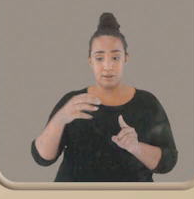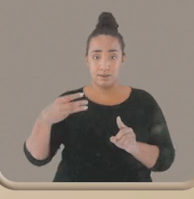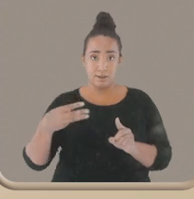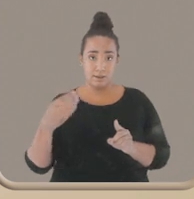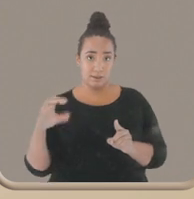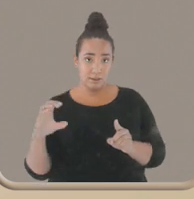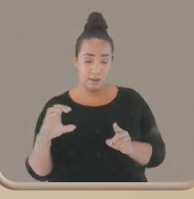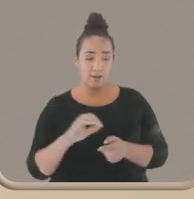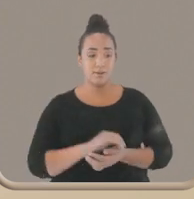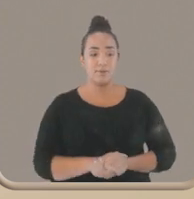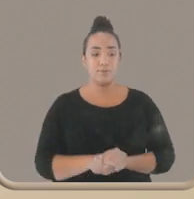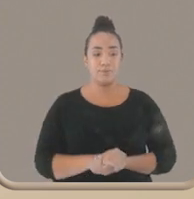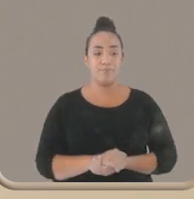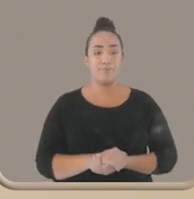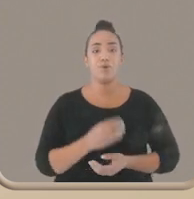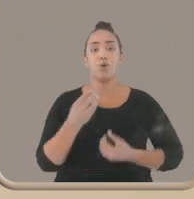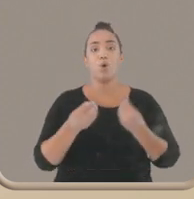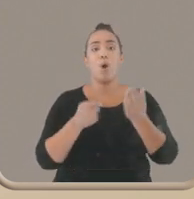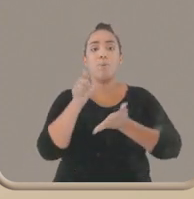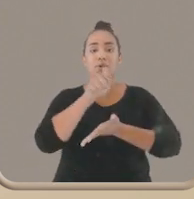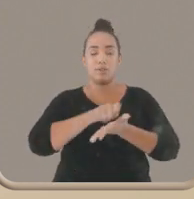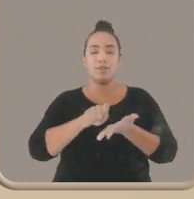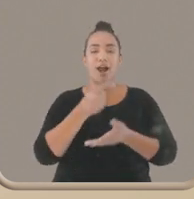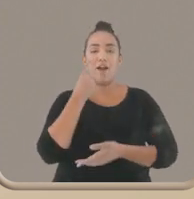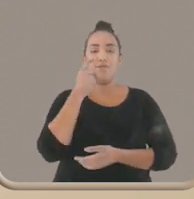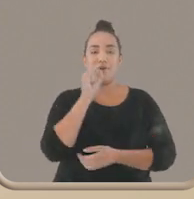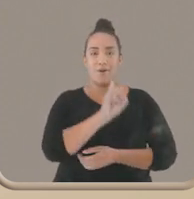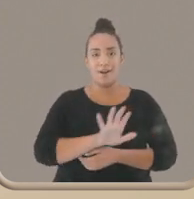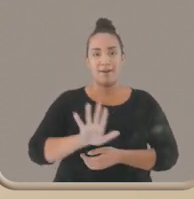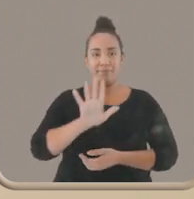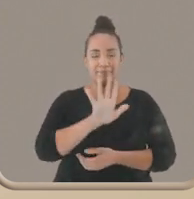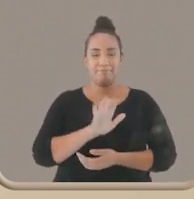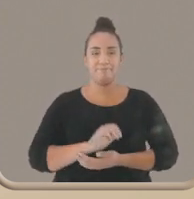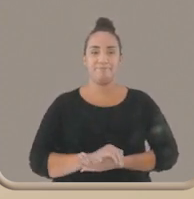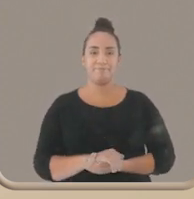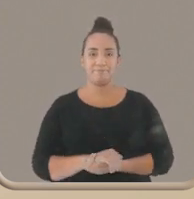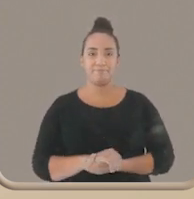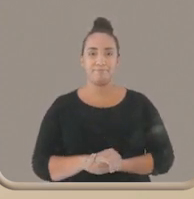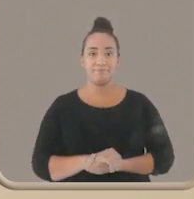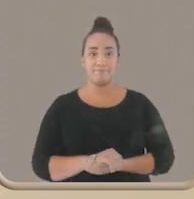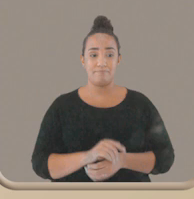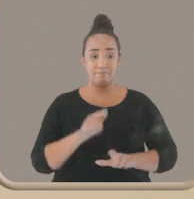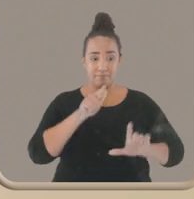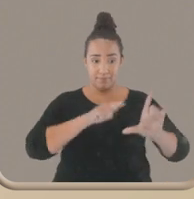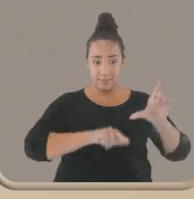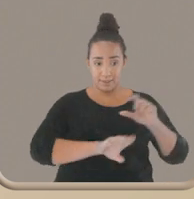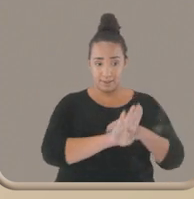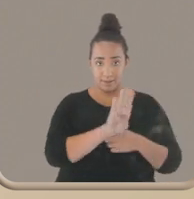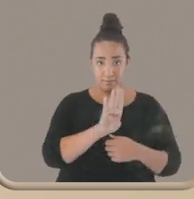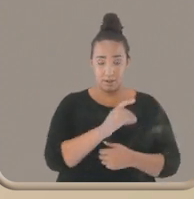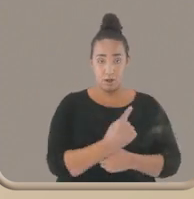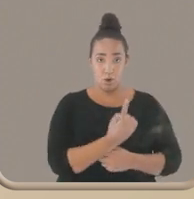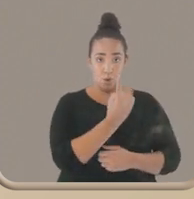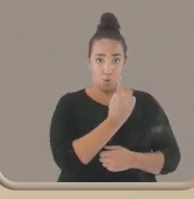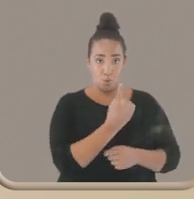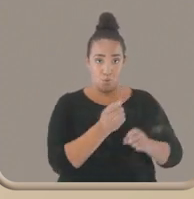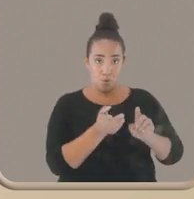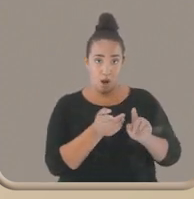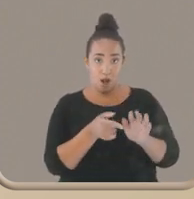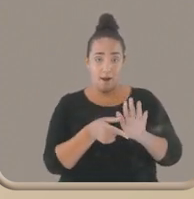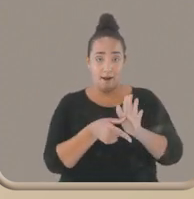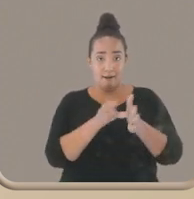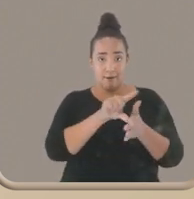centésimos. Podemos escrever como 23 centésimos. Na letra B temos